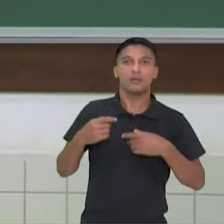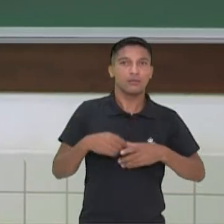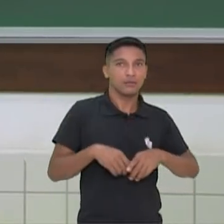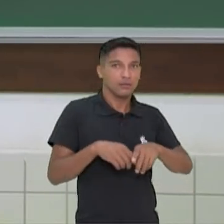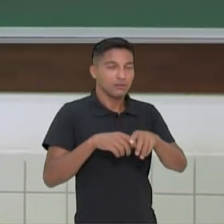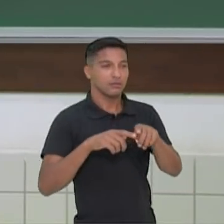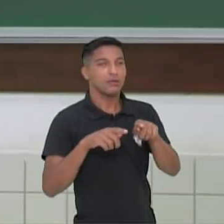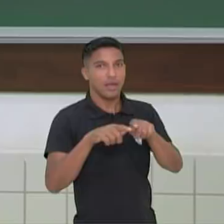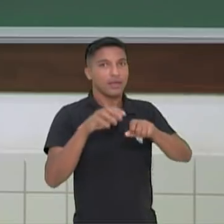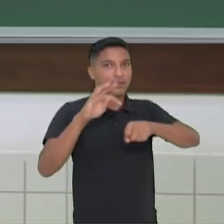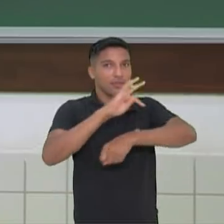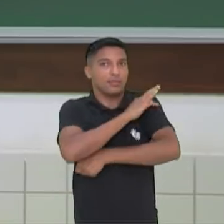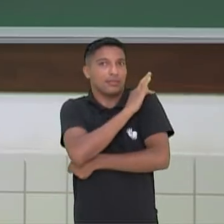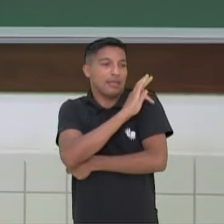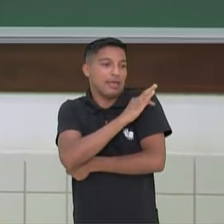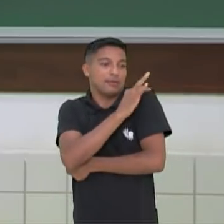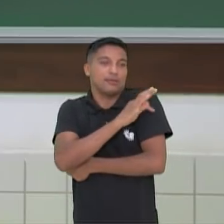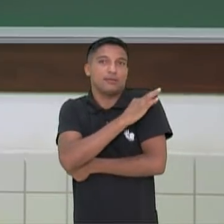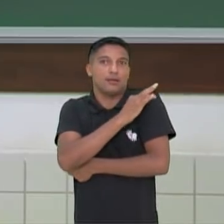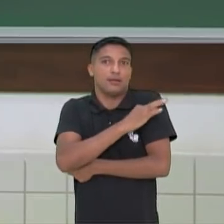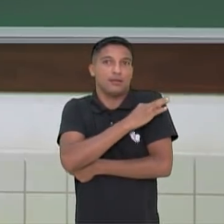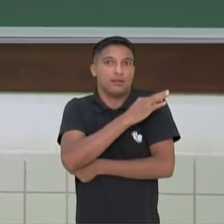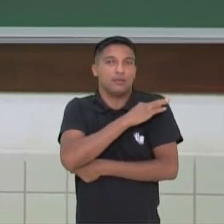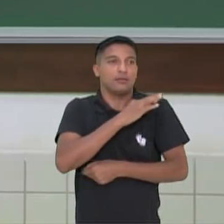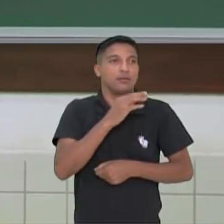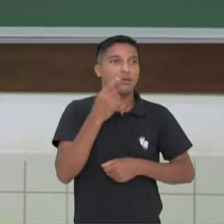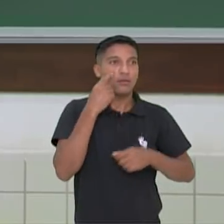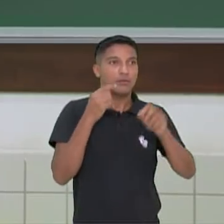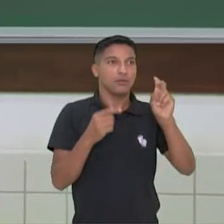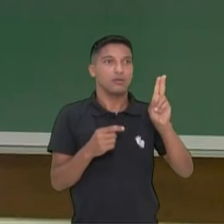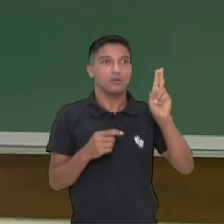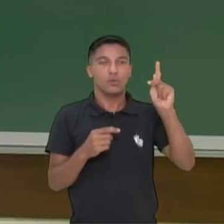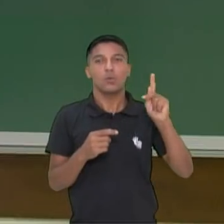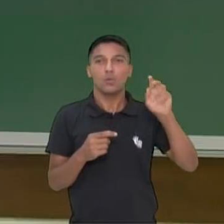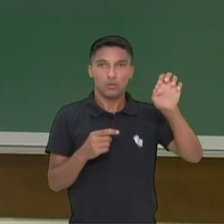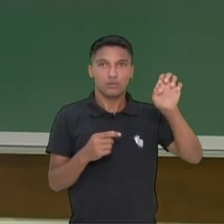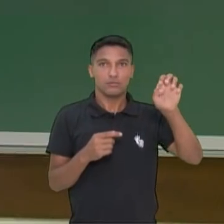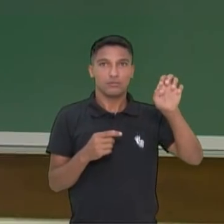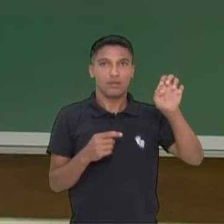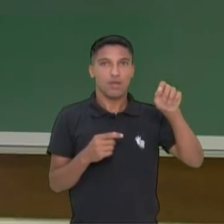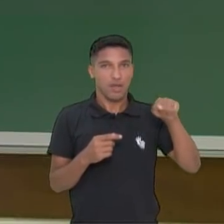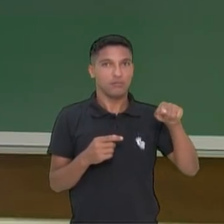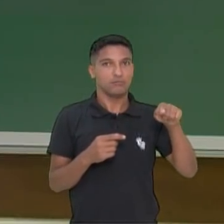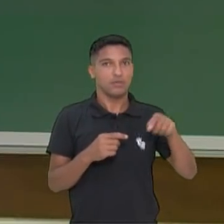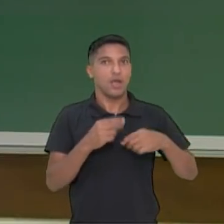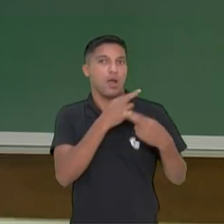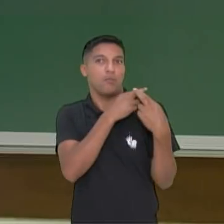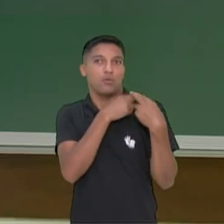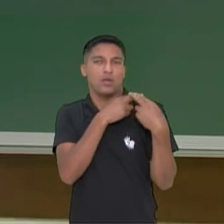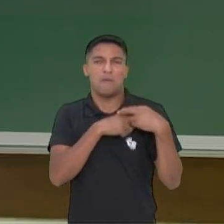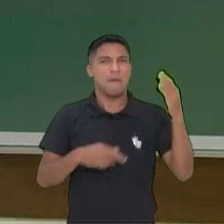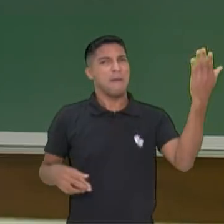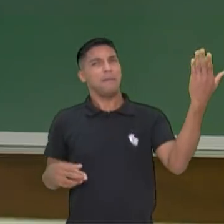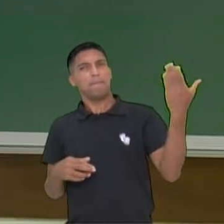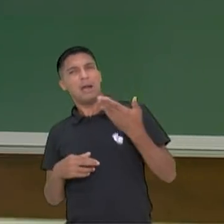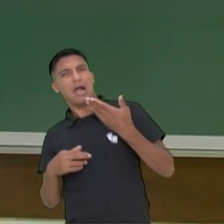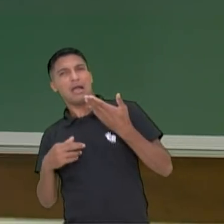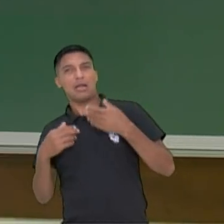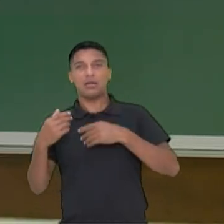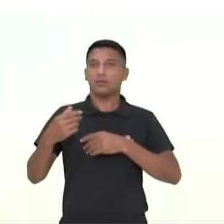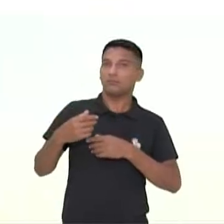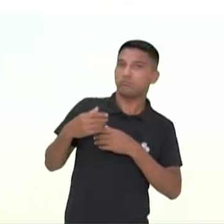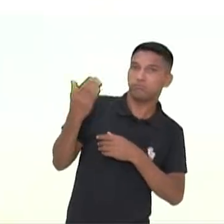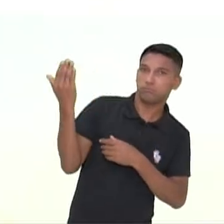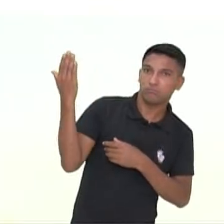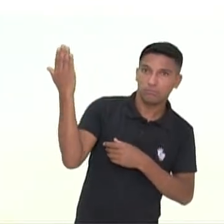do Aikido, tá? Então, o Uki é o atacante. E o Nadi será quem aplica a técnica em